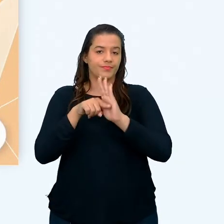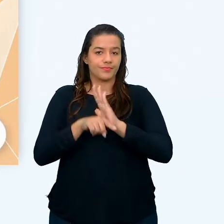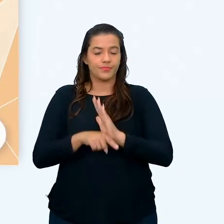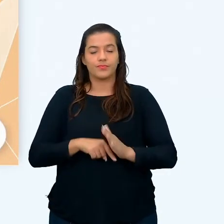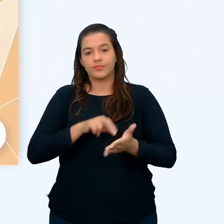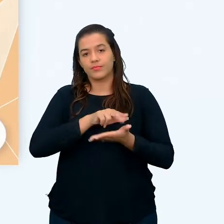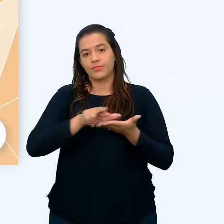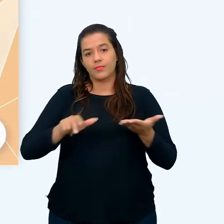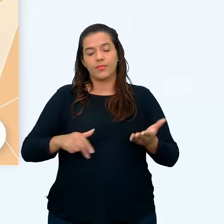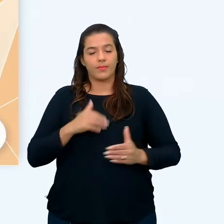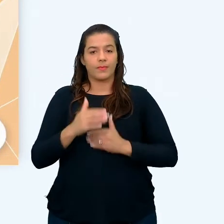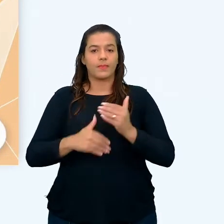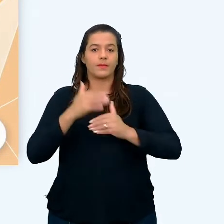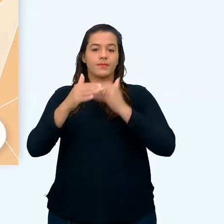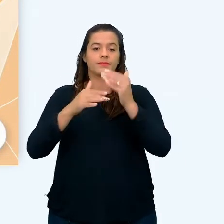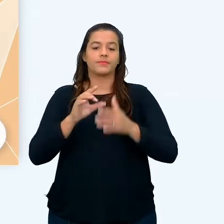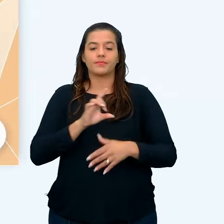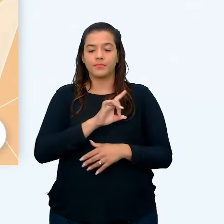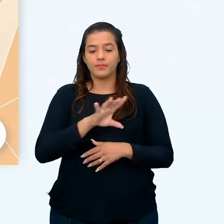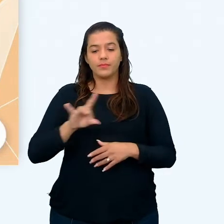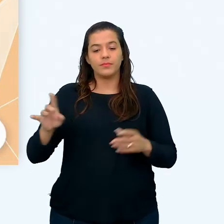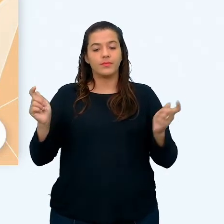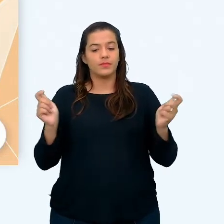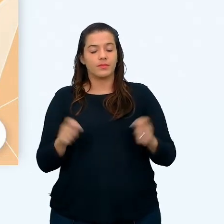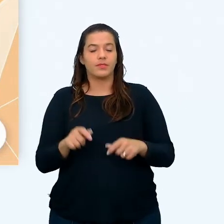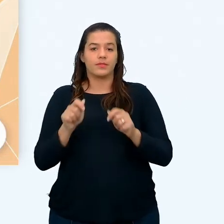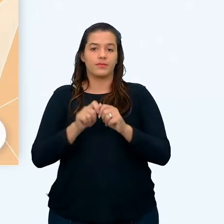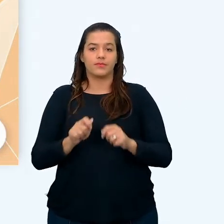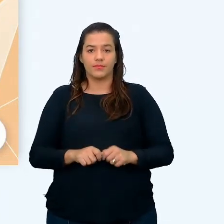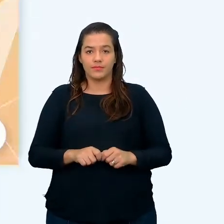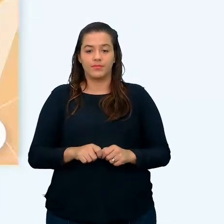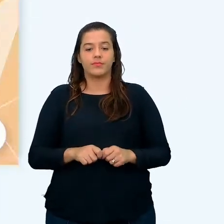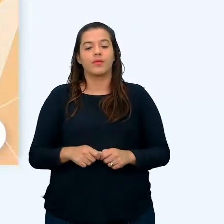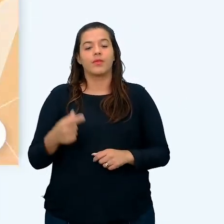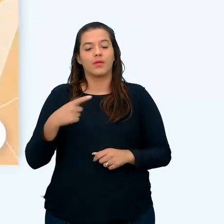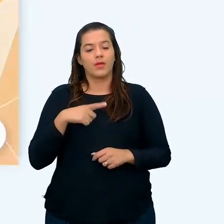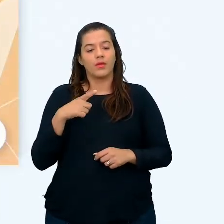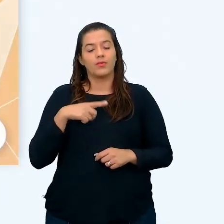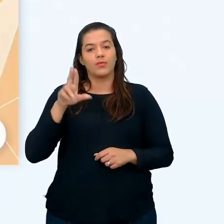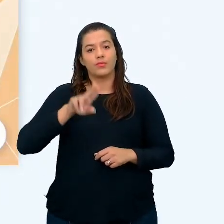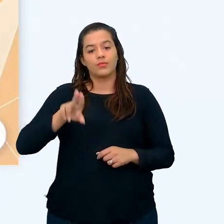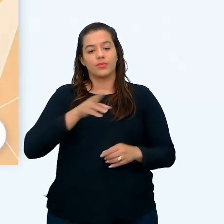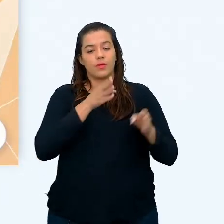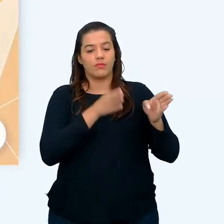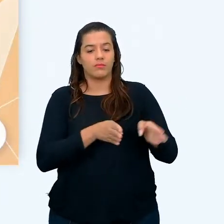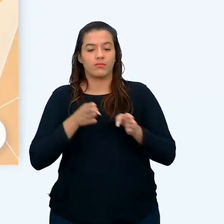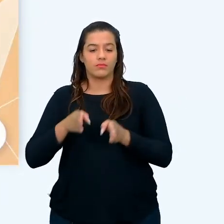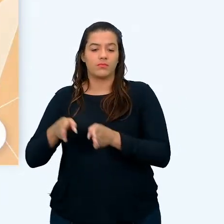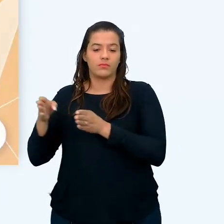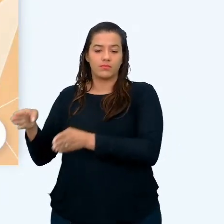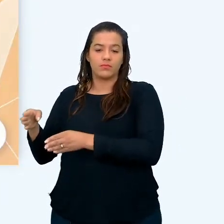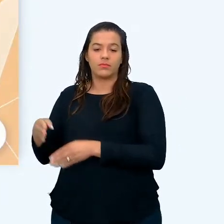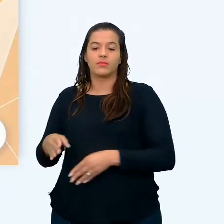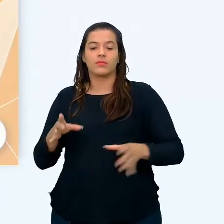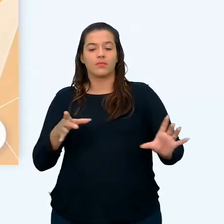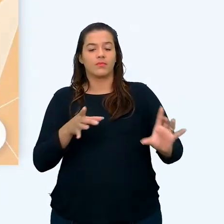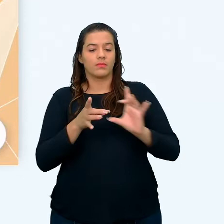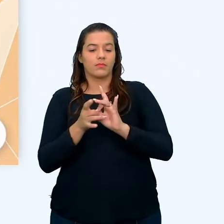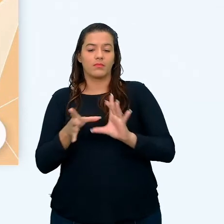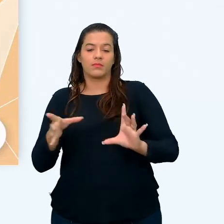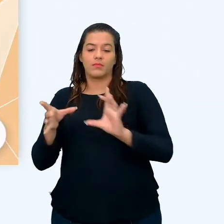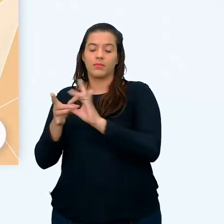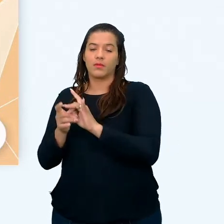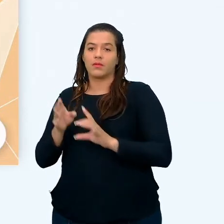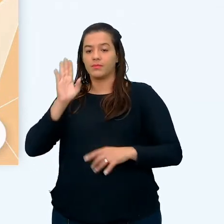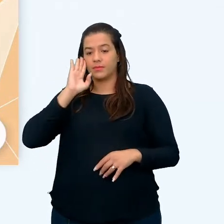de processos considerados como dominantes na sua formação. A nomenclatura utilizada é definida pela associação dos elementos formativos